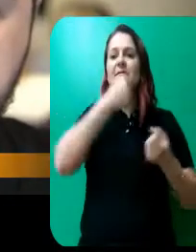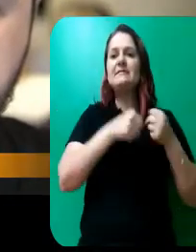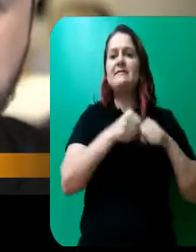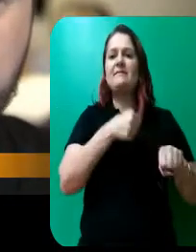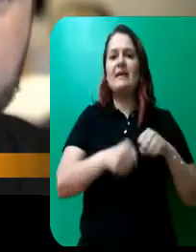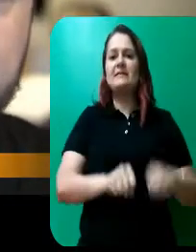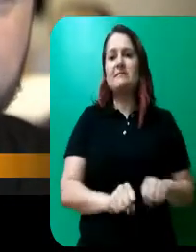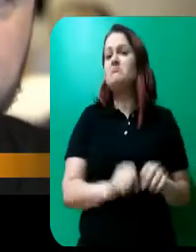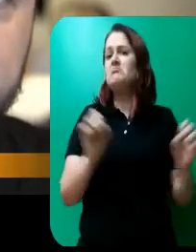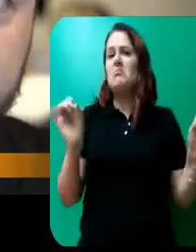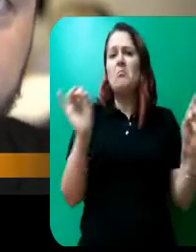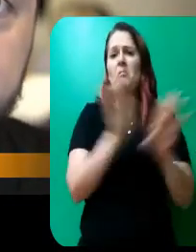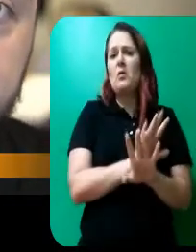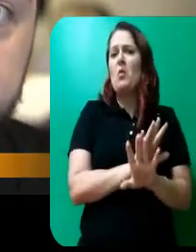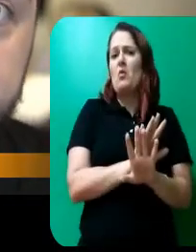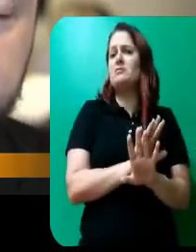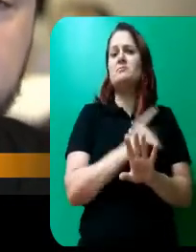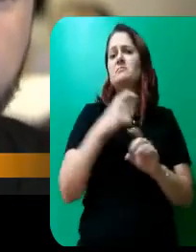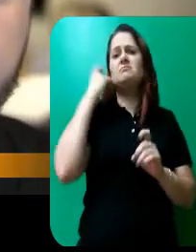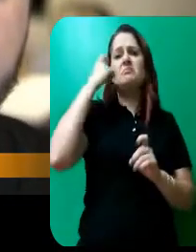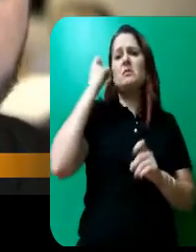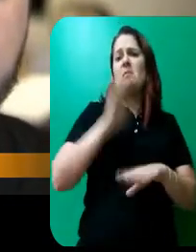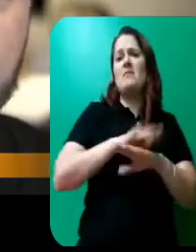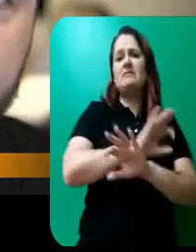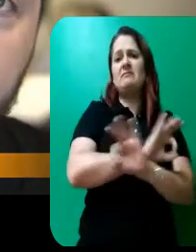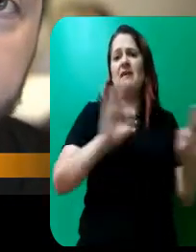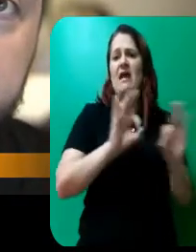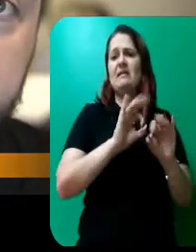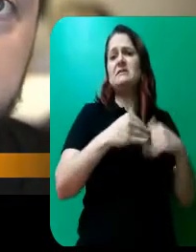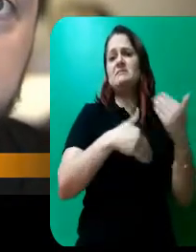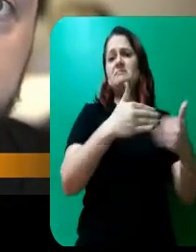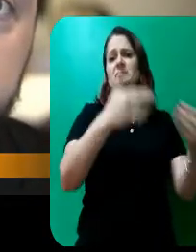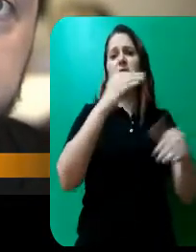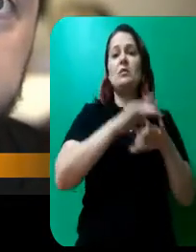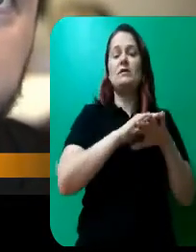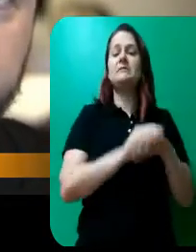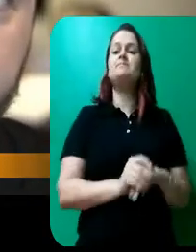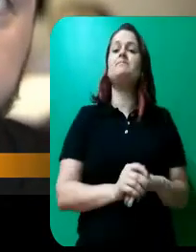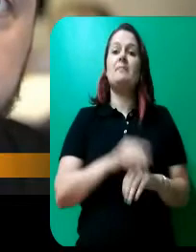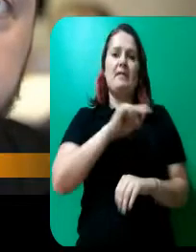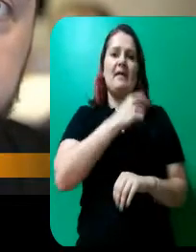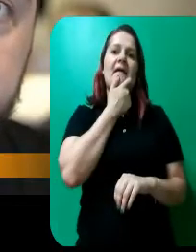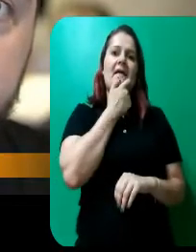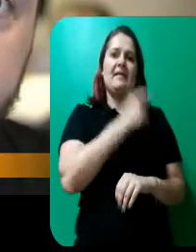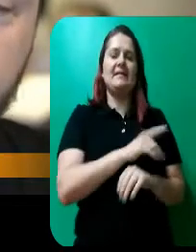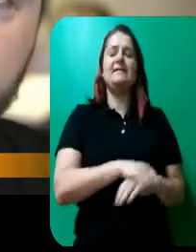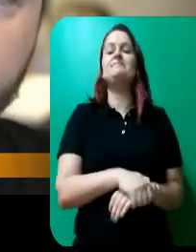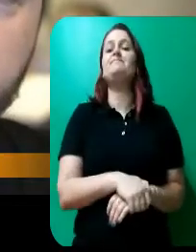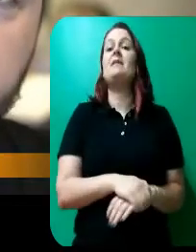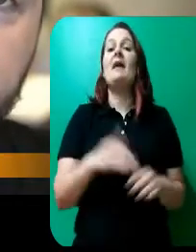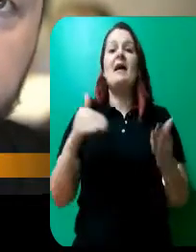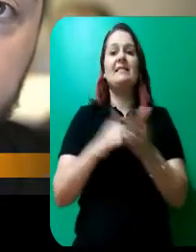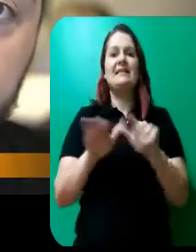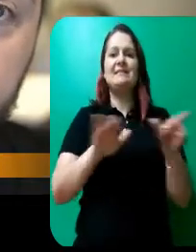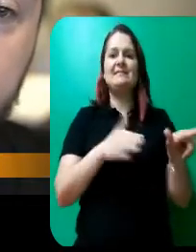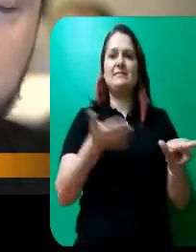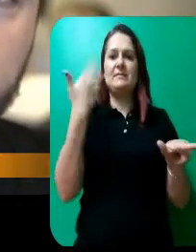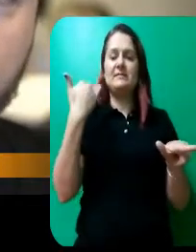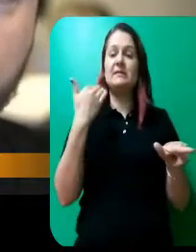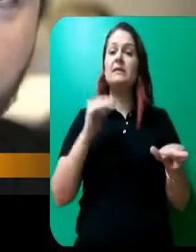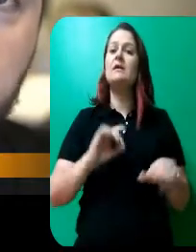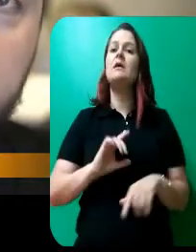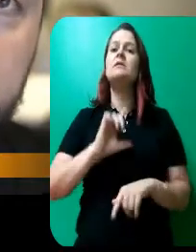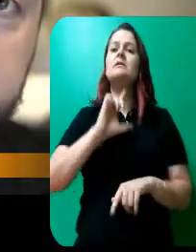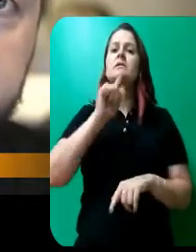nada. Essa era a grande estratégia inglesa até o começo dessa semana, até o final da semana passada, quando foi publicado um estudo que